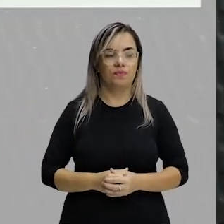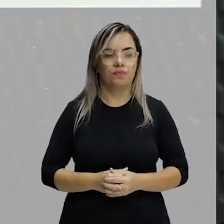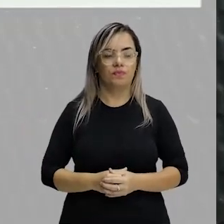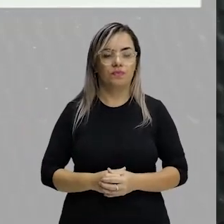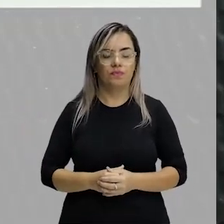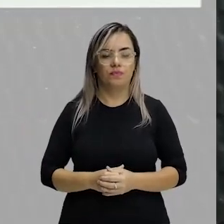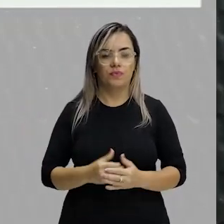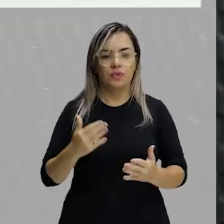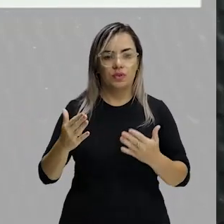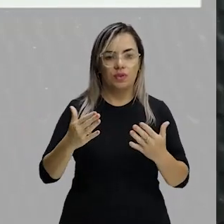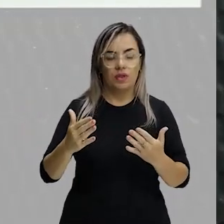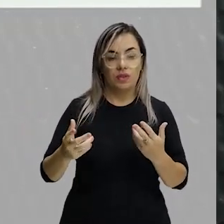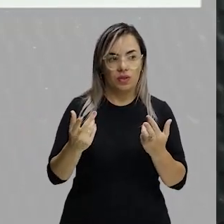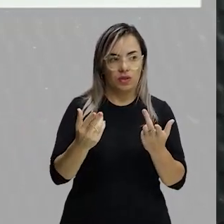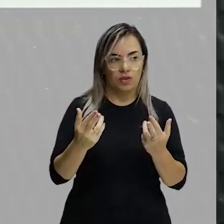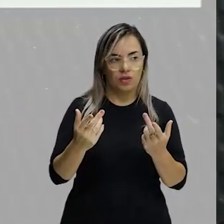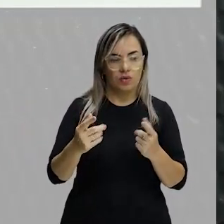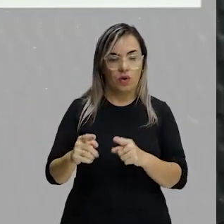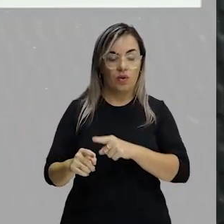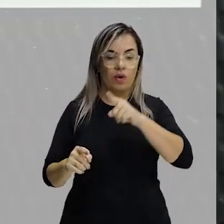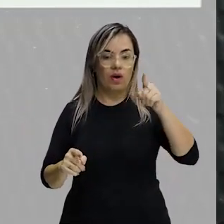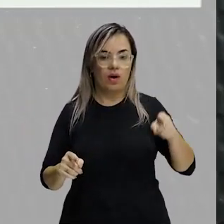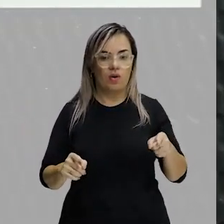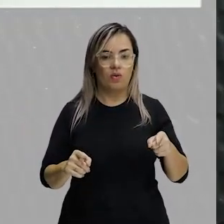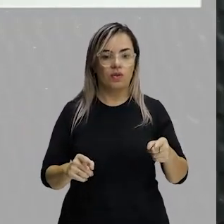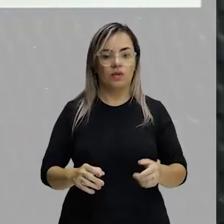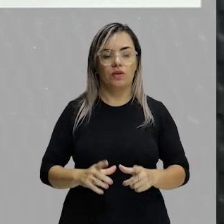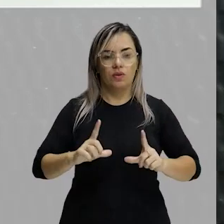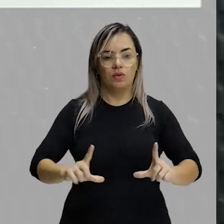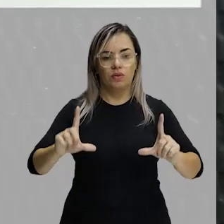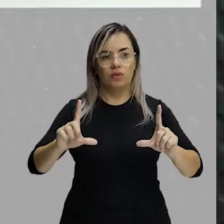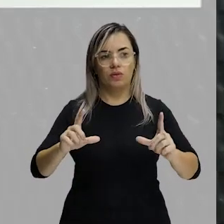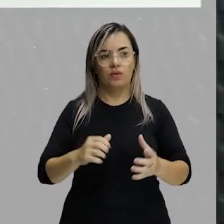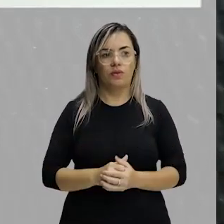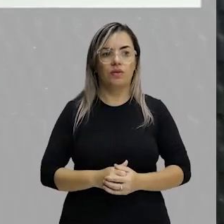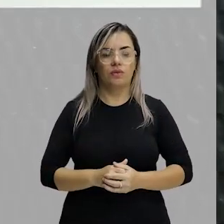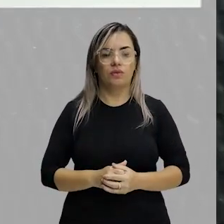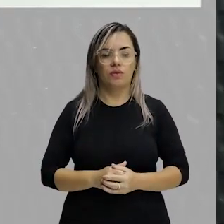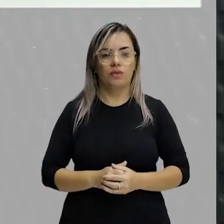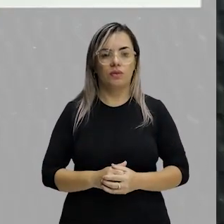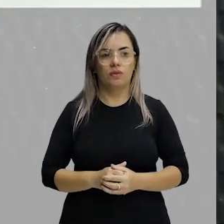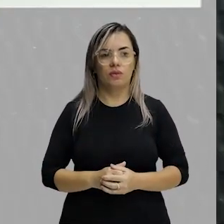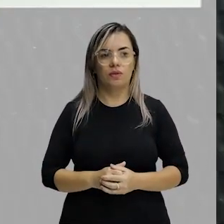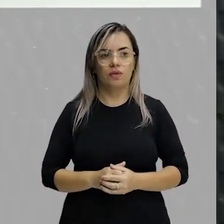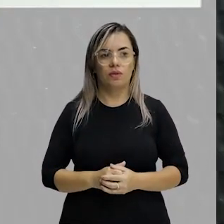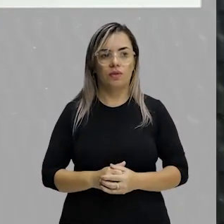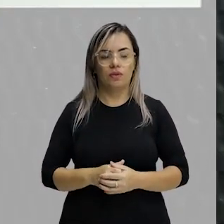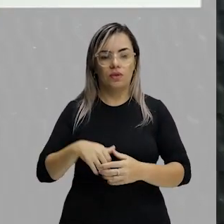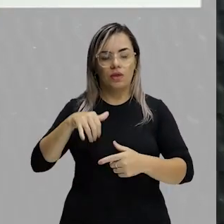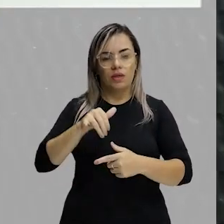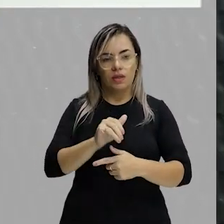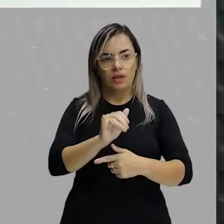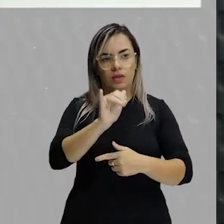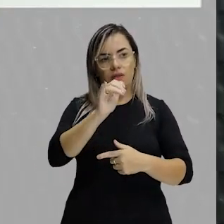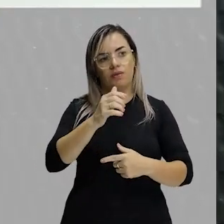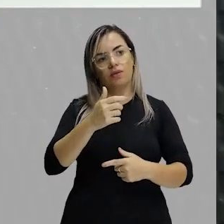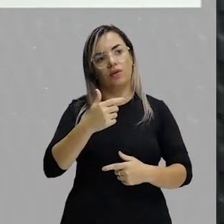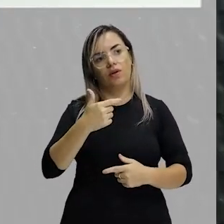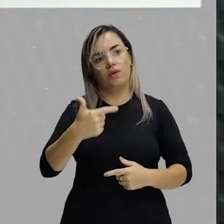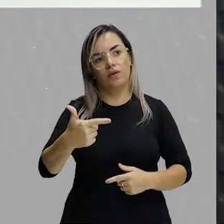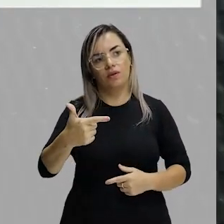Ó. Tá? Então, veja bem. Eu vou ter y ao quadrado mais 2y